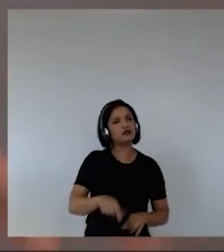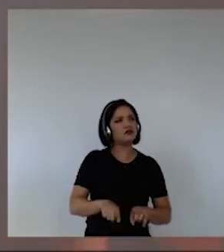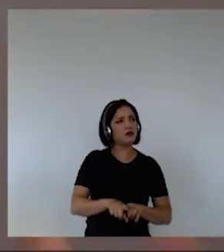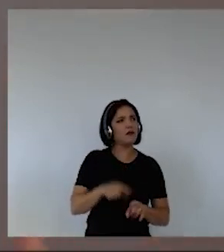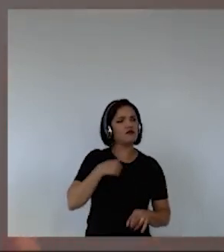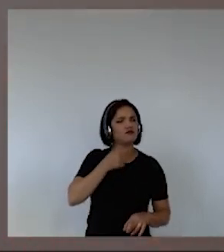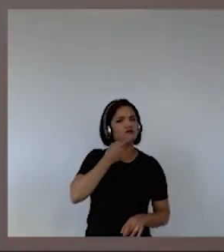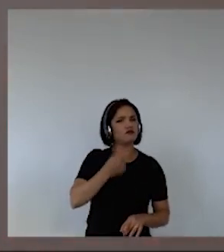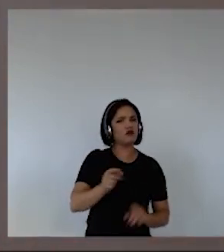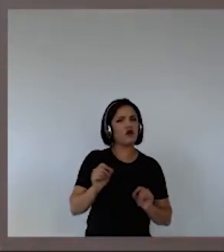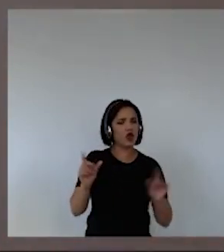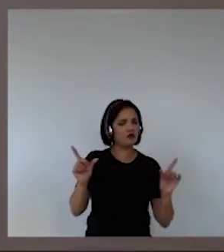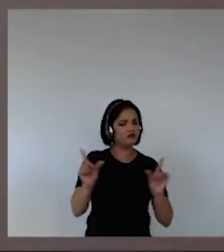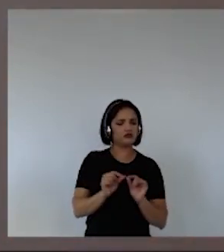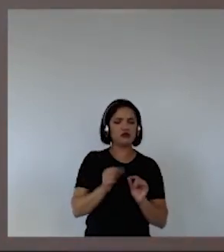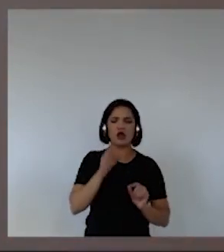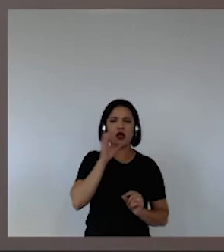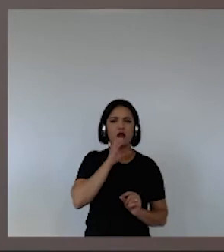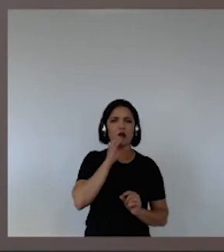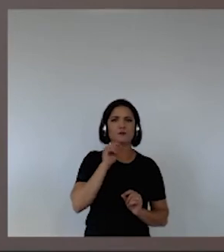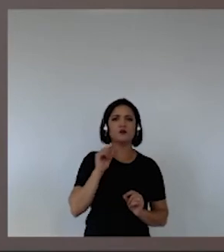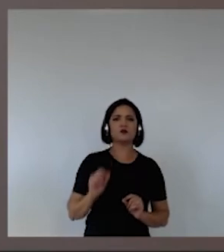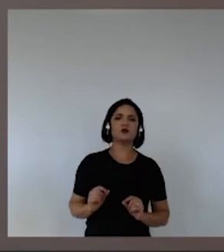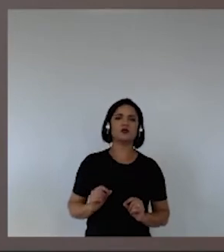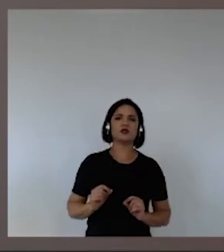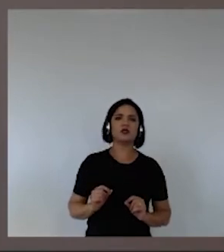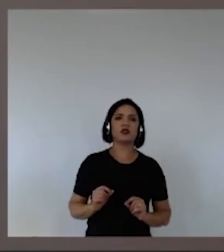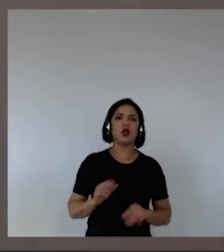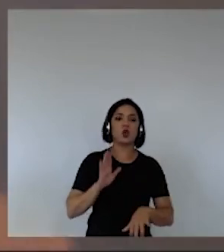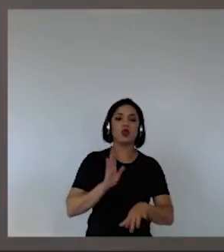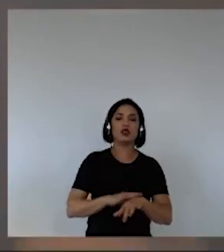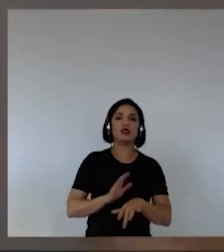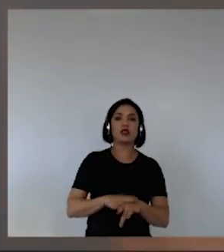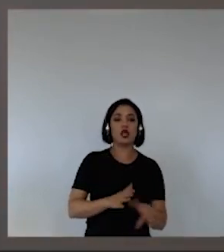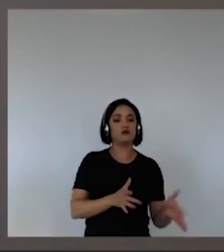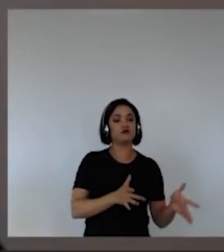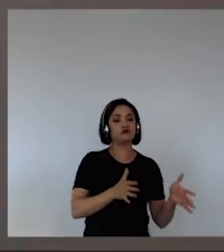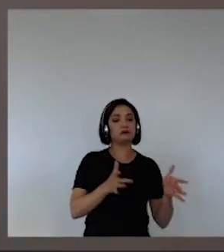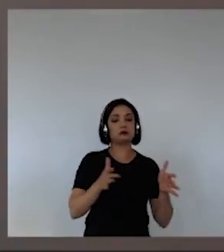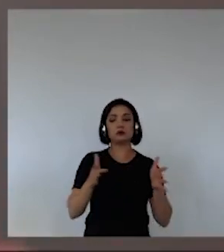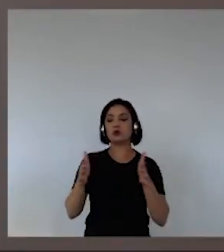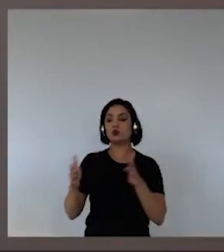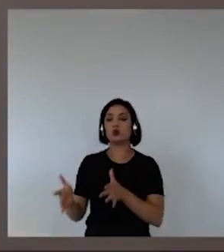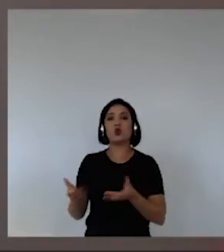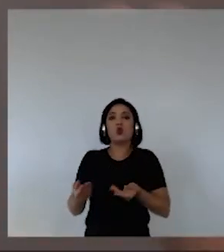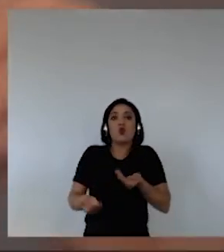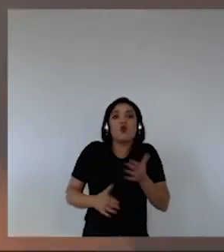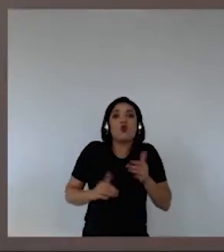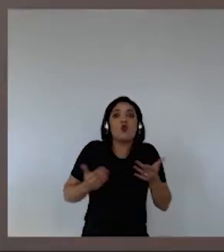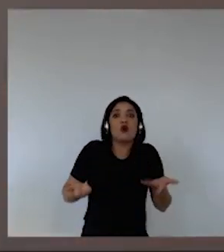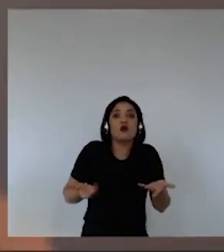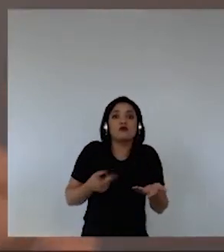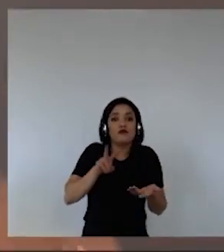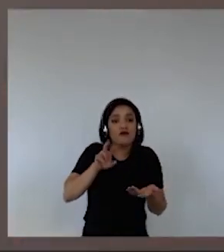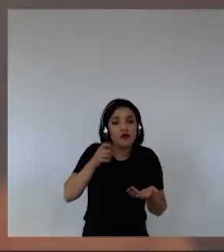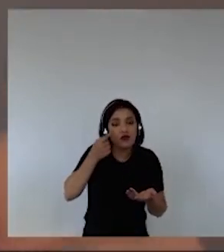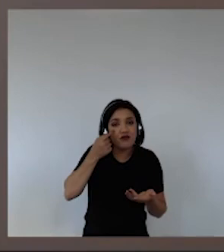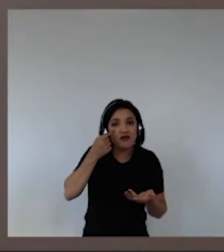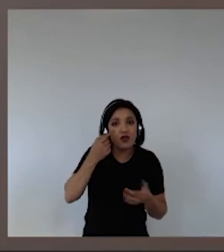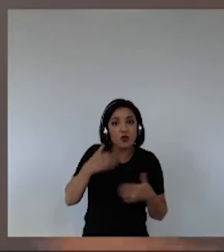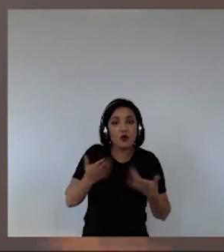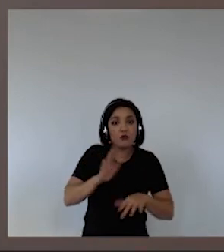fazer também de forma muito rápida, é sobre o aspecto temporal. Quando é que nós veremos ou em